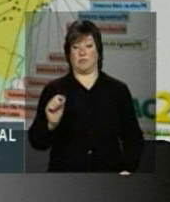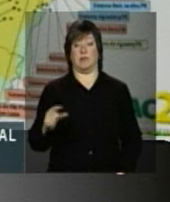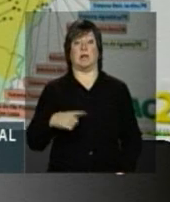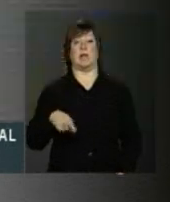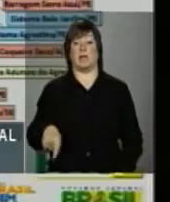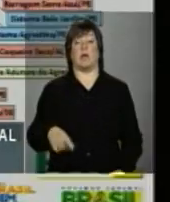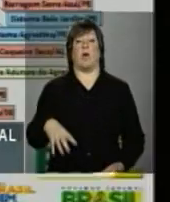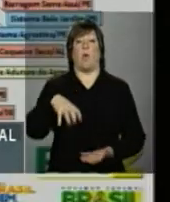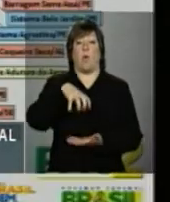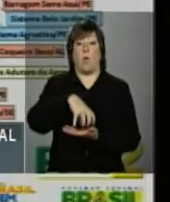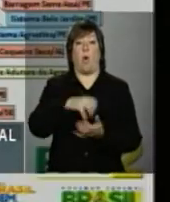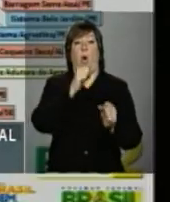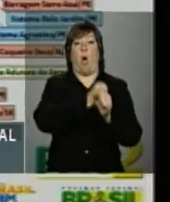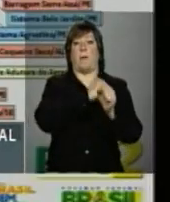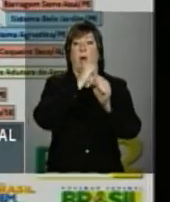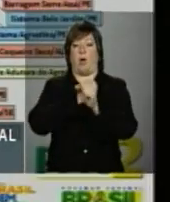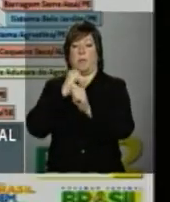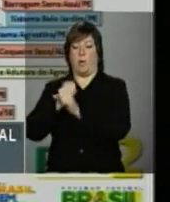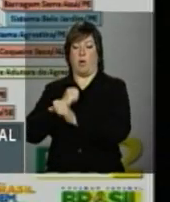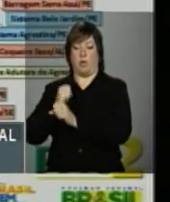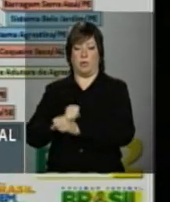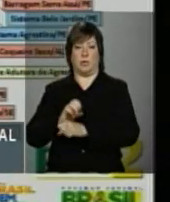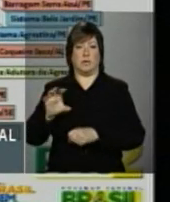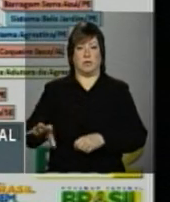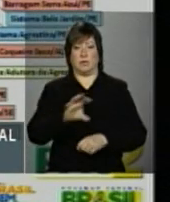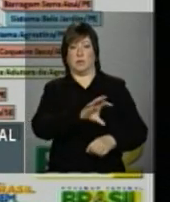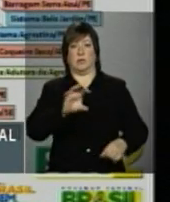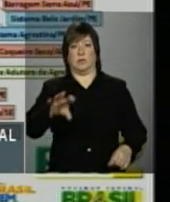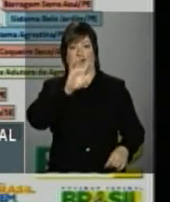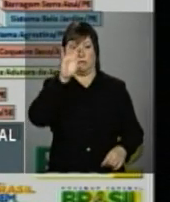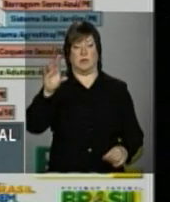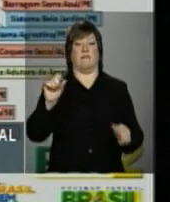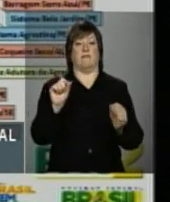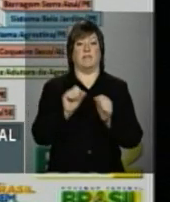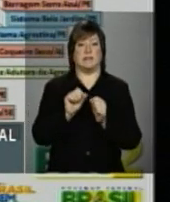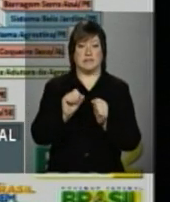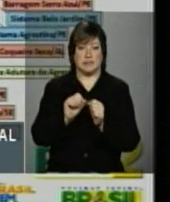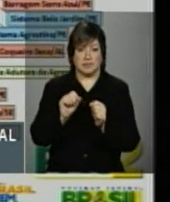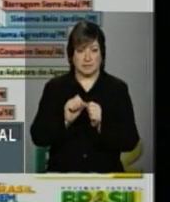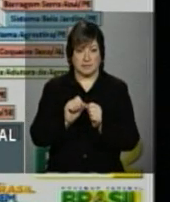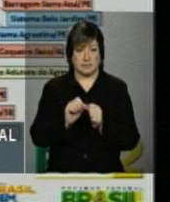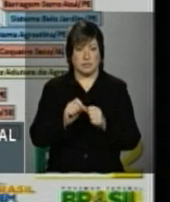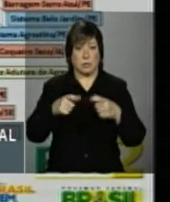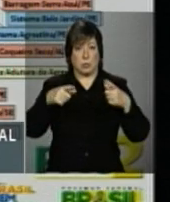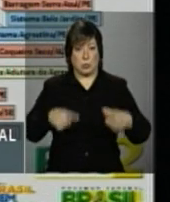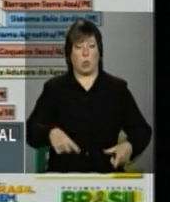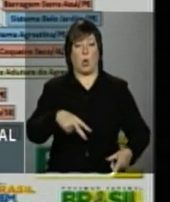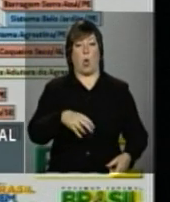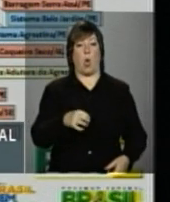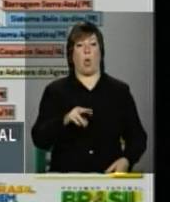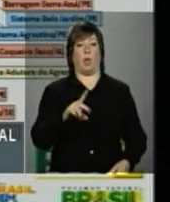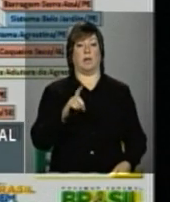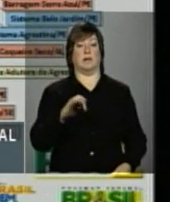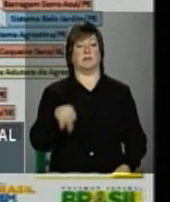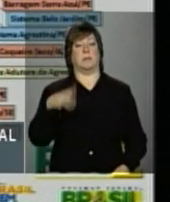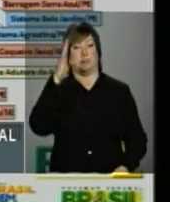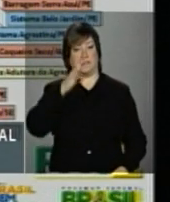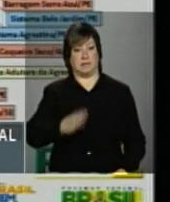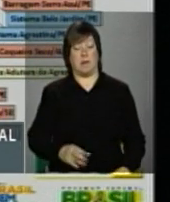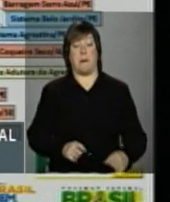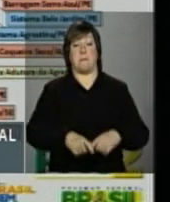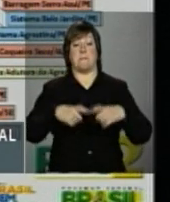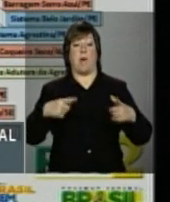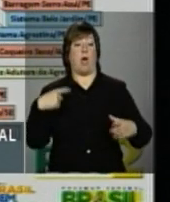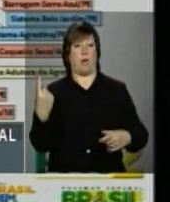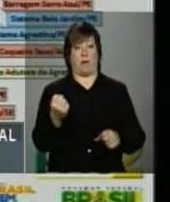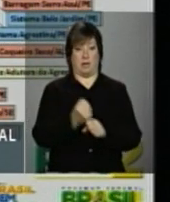conjunto de obras estruturando que está sendo feito no nordeste brasileiro a maior parte das